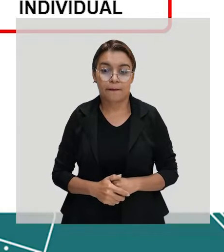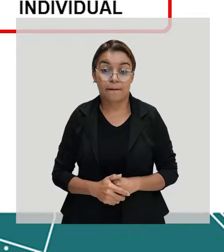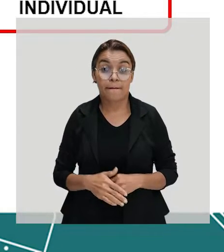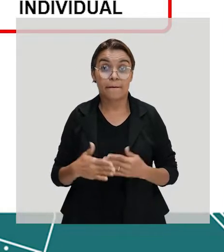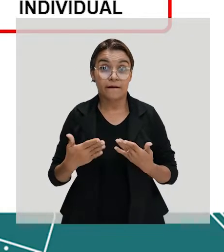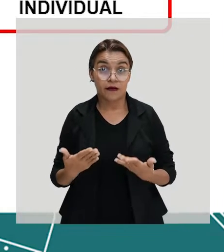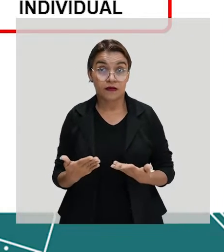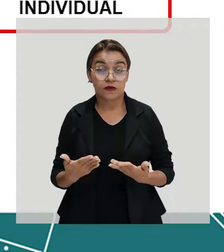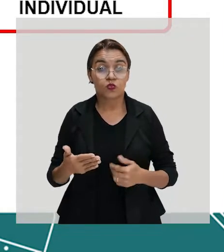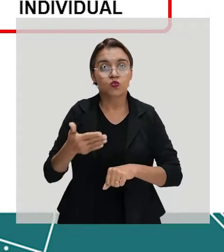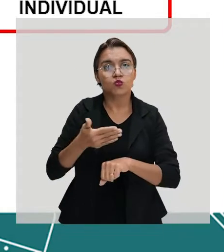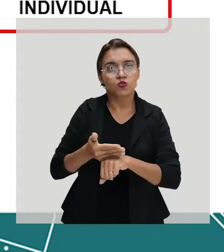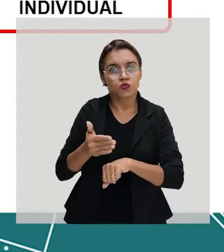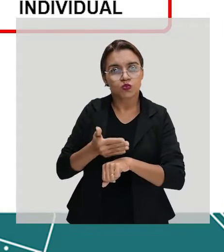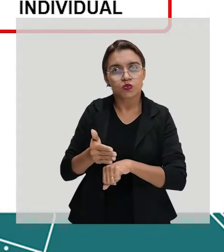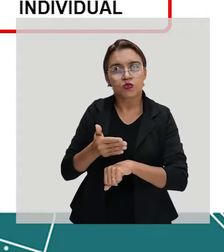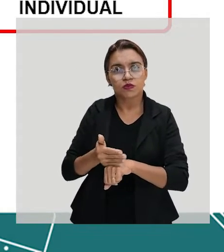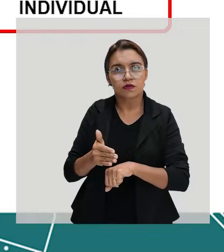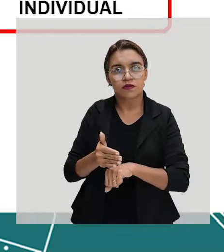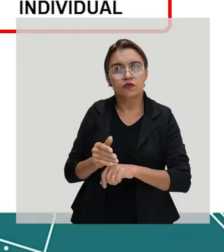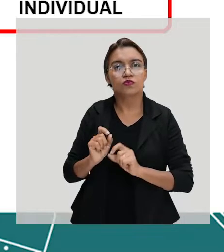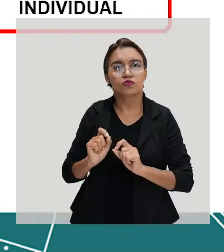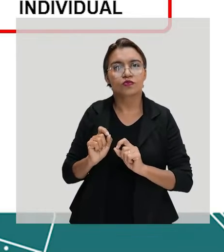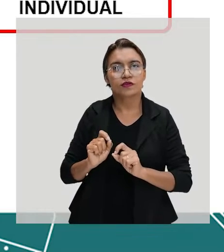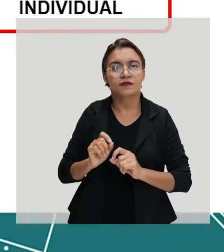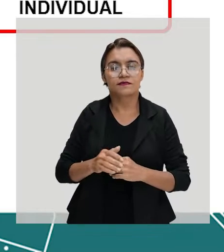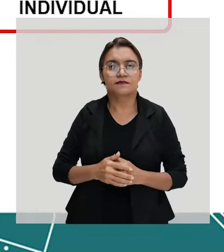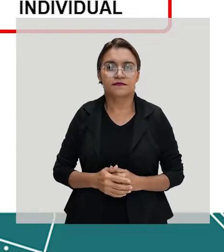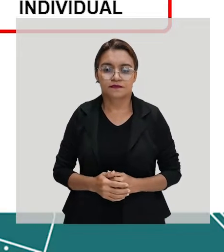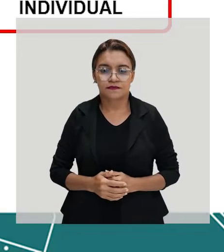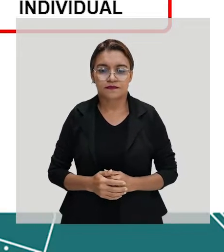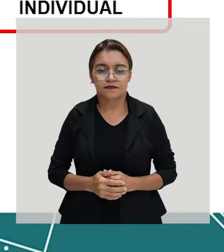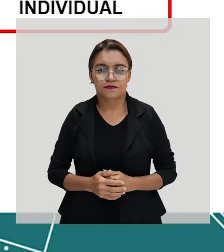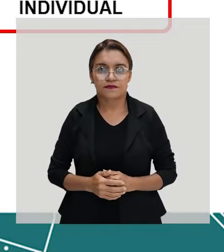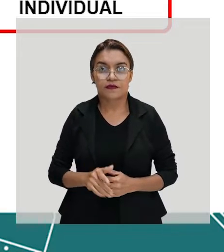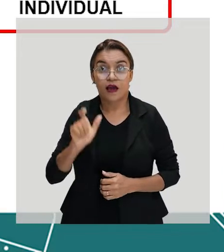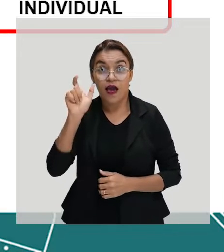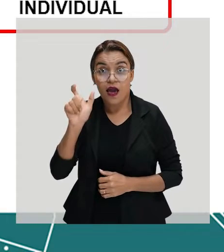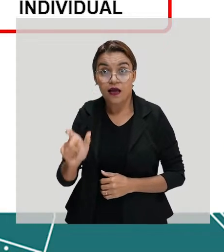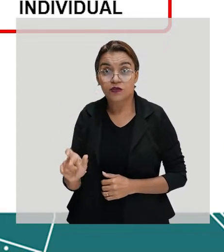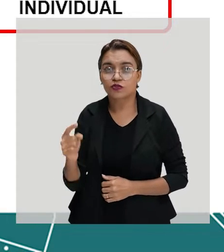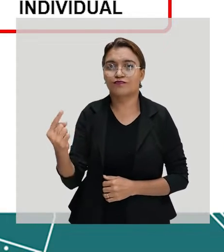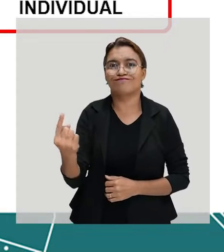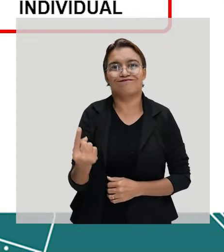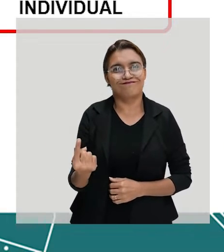então o treinamento ele é o que ele é individual